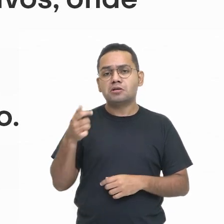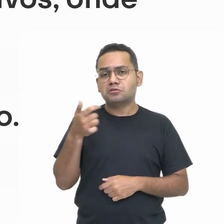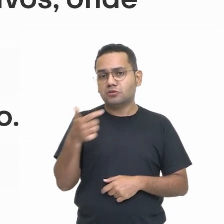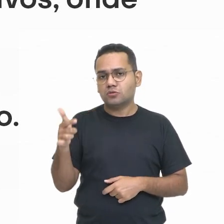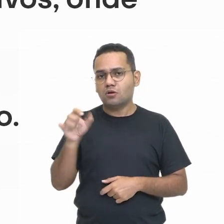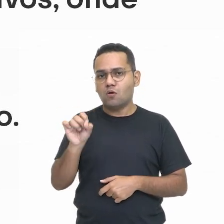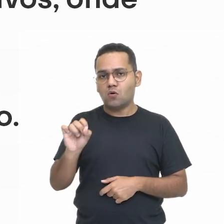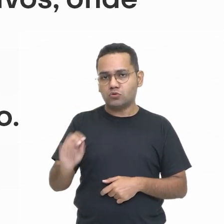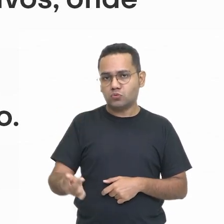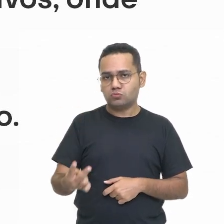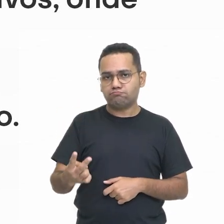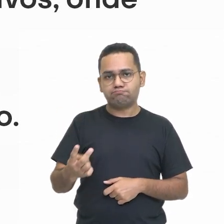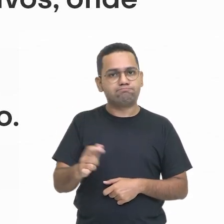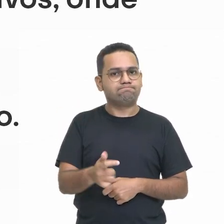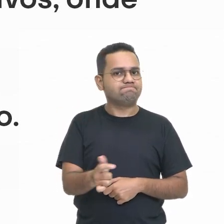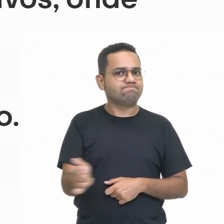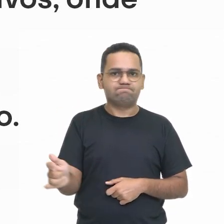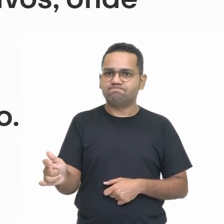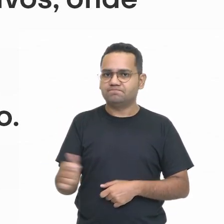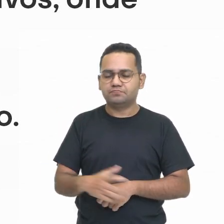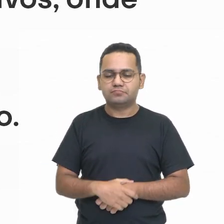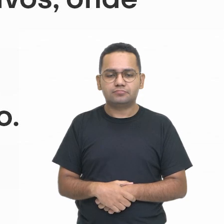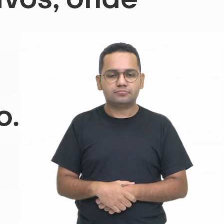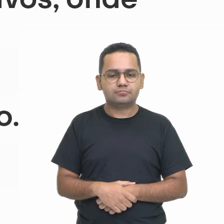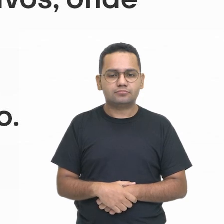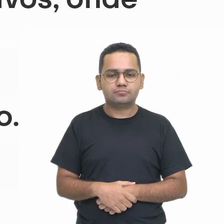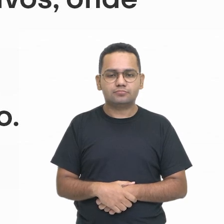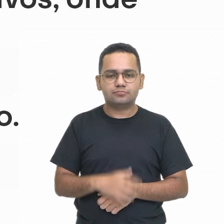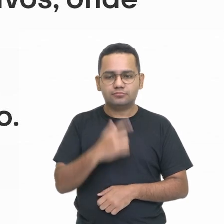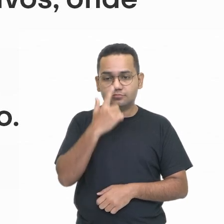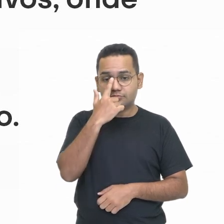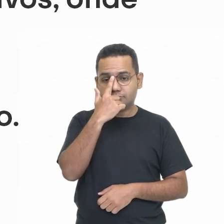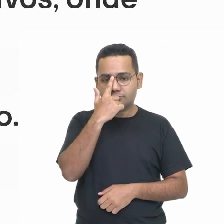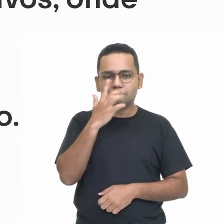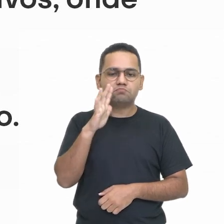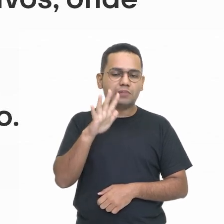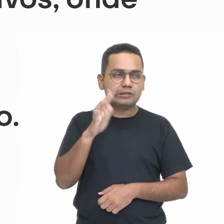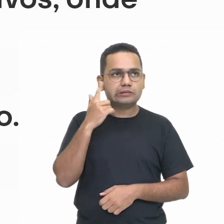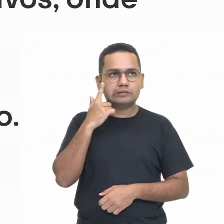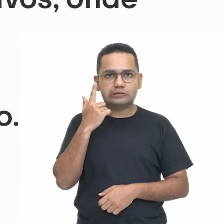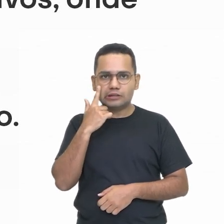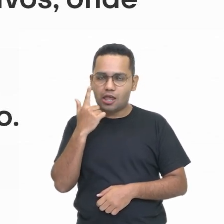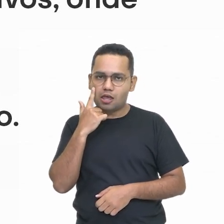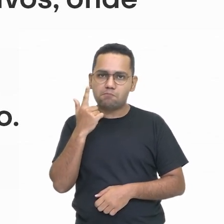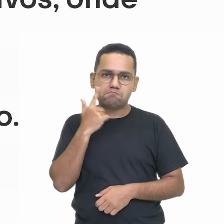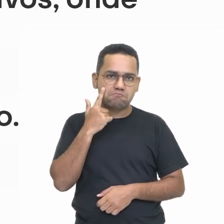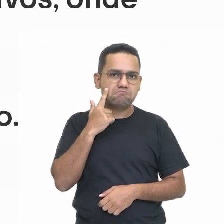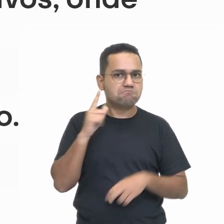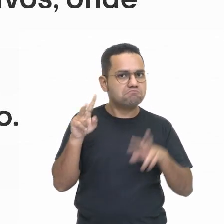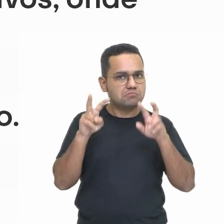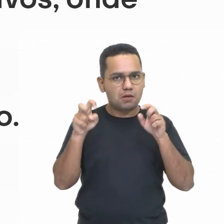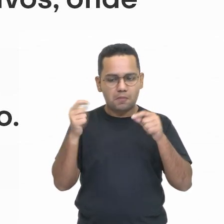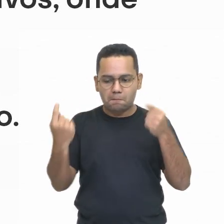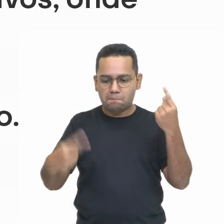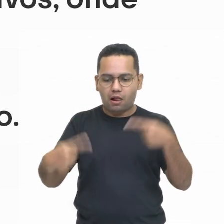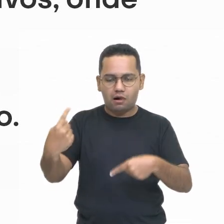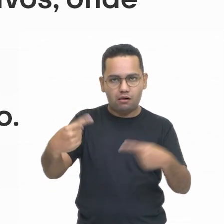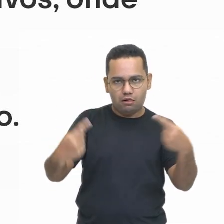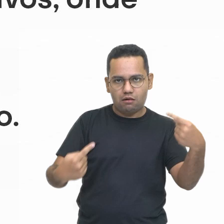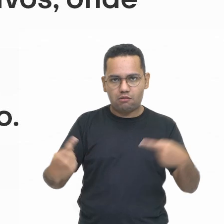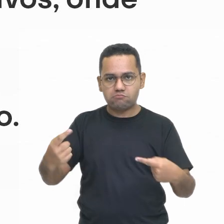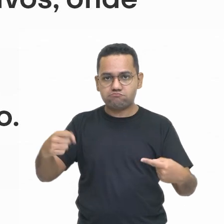oxigênio presente, né? Então, essa foi uma questão bastante levantada aí.